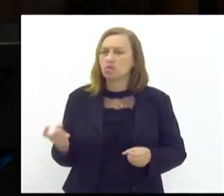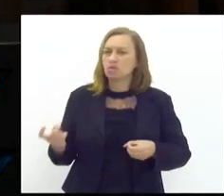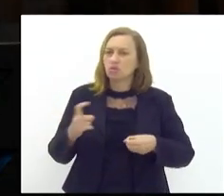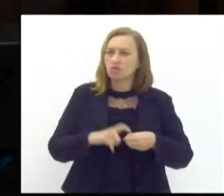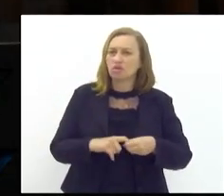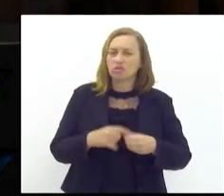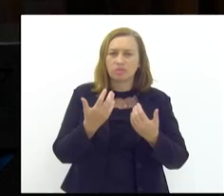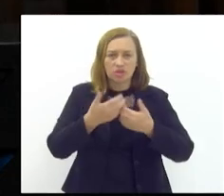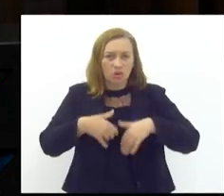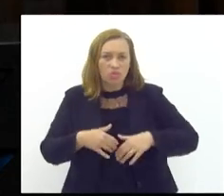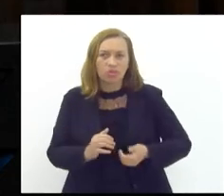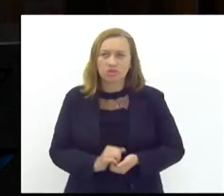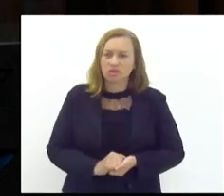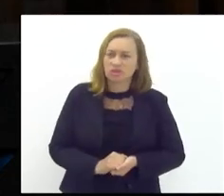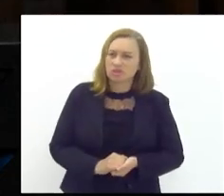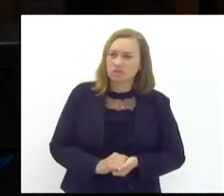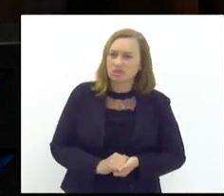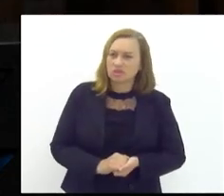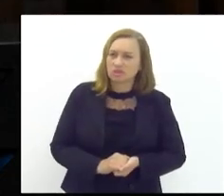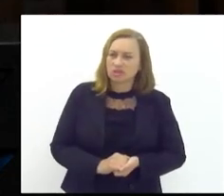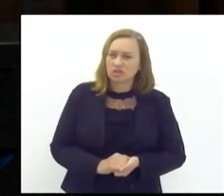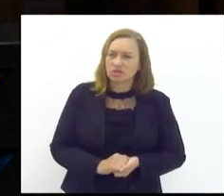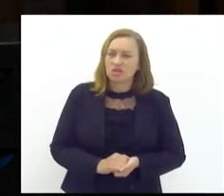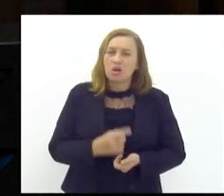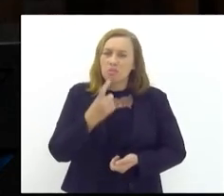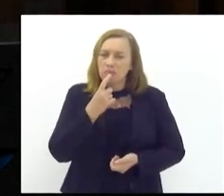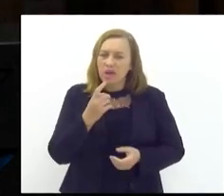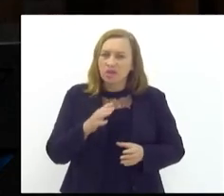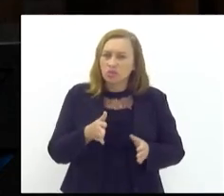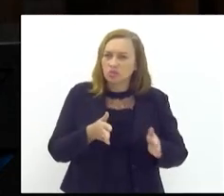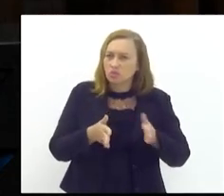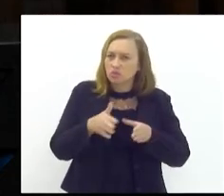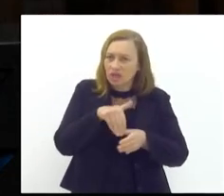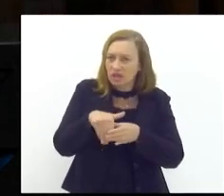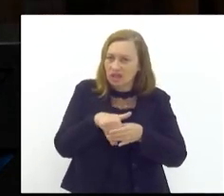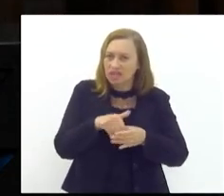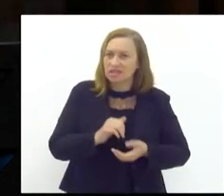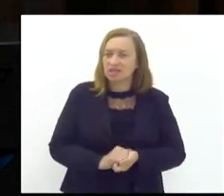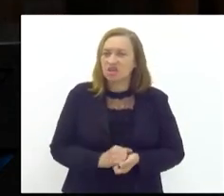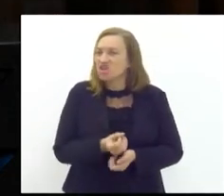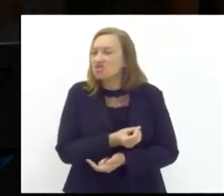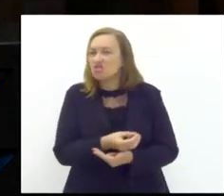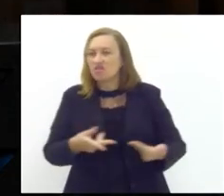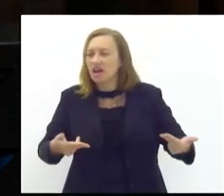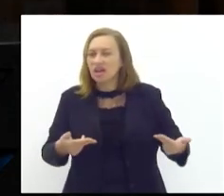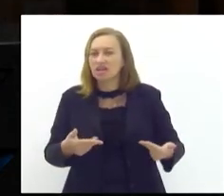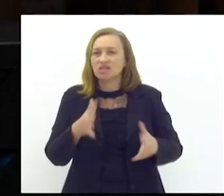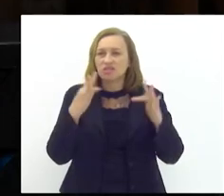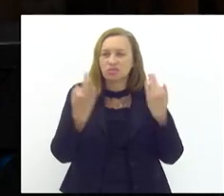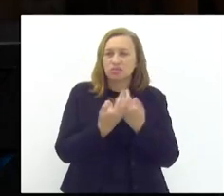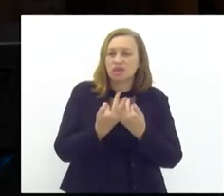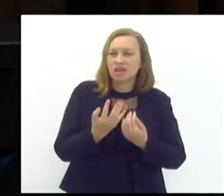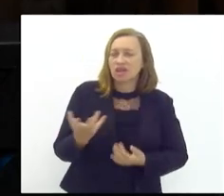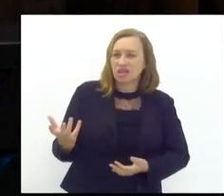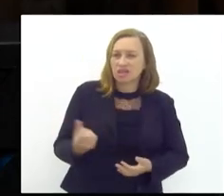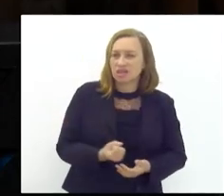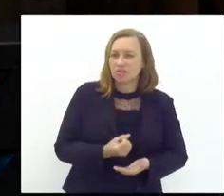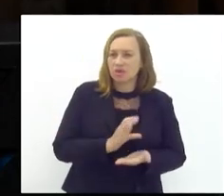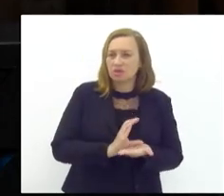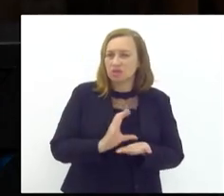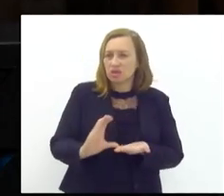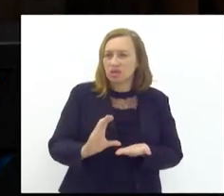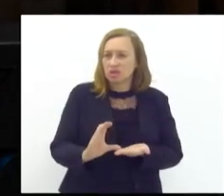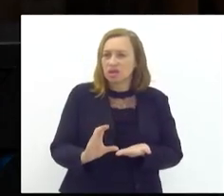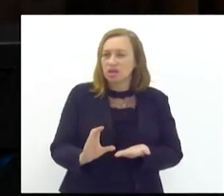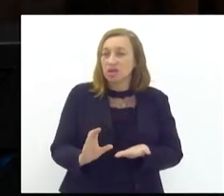Petrópolis E aí perto da eleição eram milhares de família recebendo super RJ a eleição